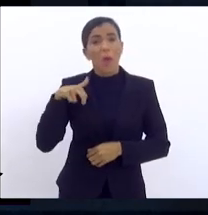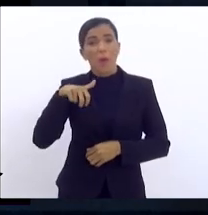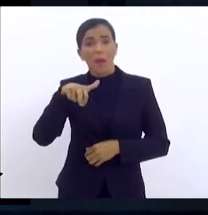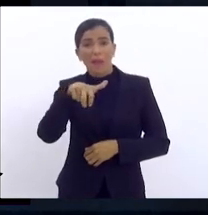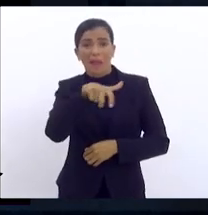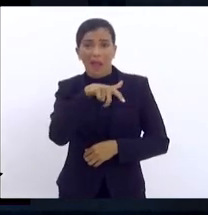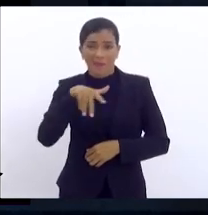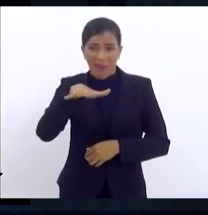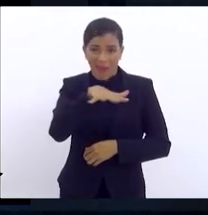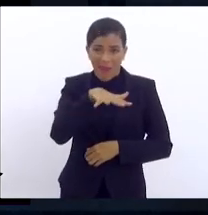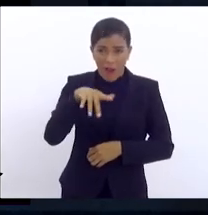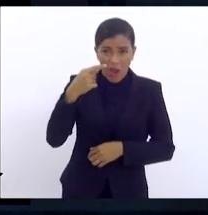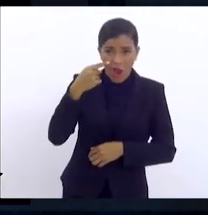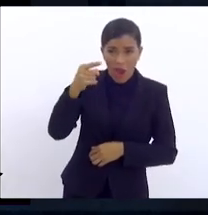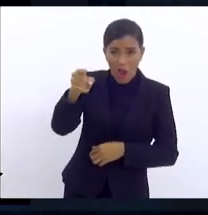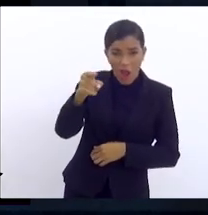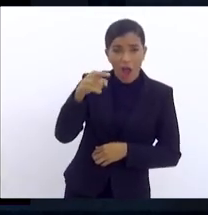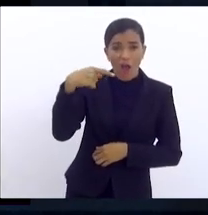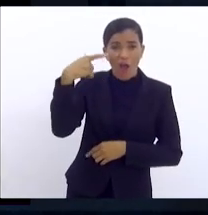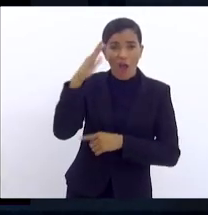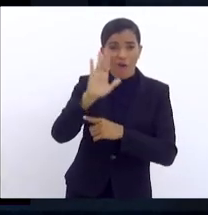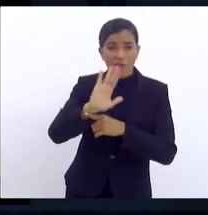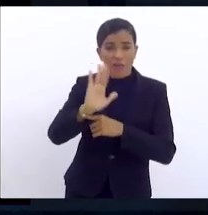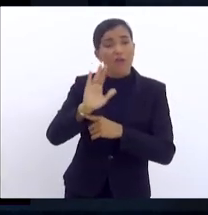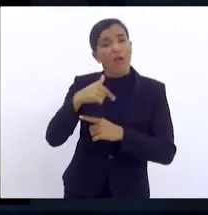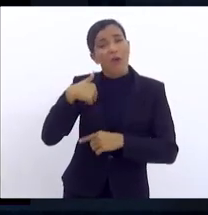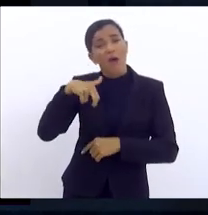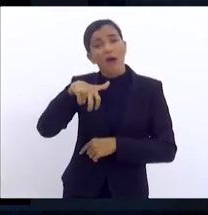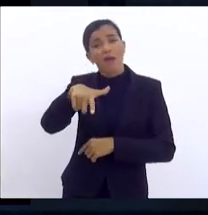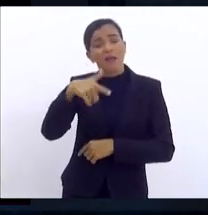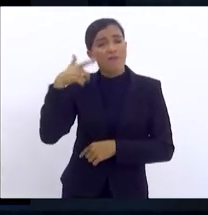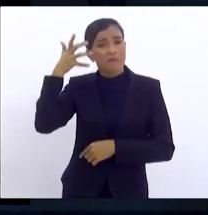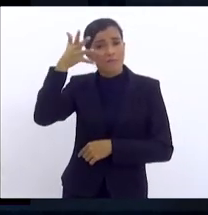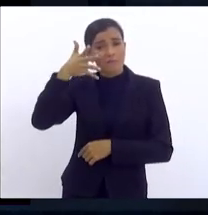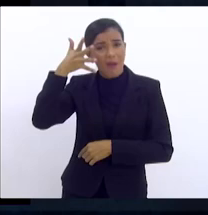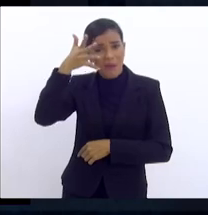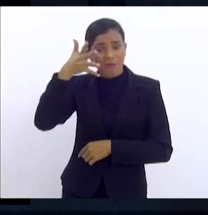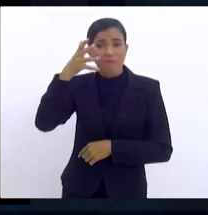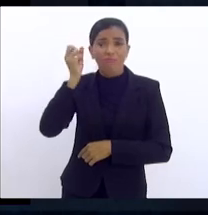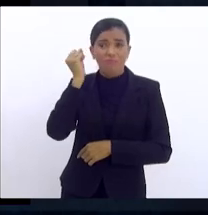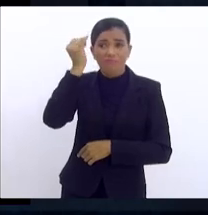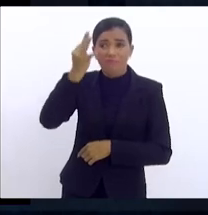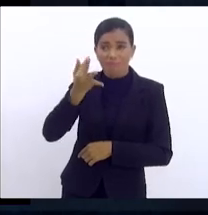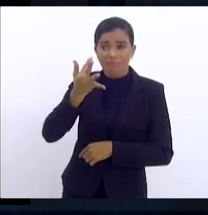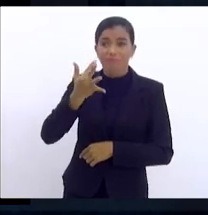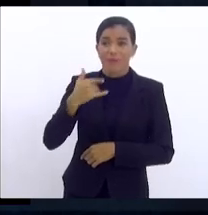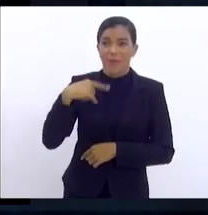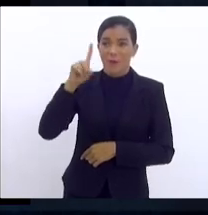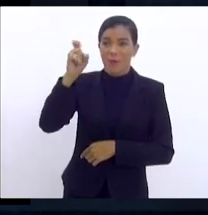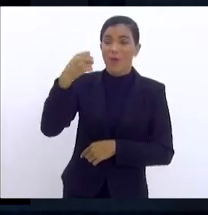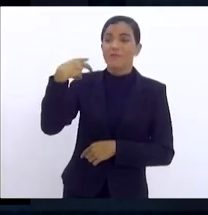nessa região aí que vocês estão vendo aí de madrugada sozinho quando era Vereador desarmado